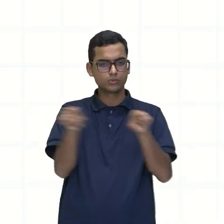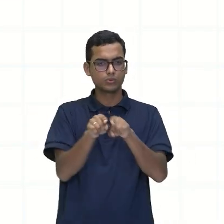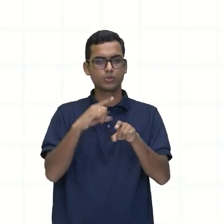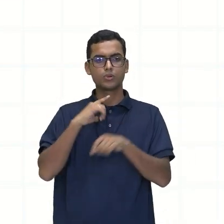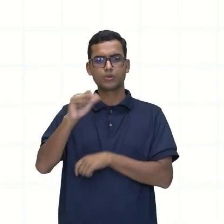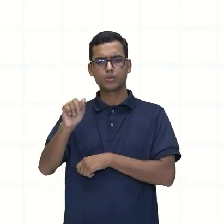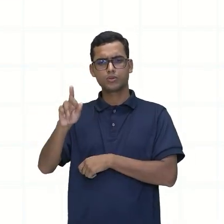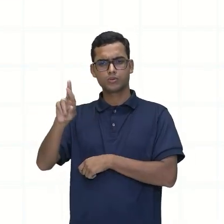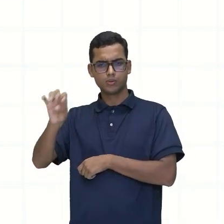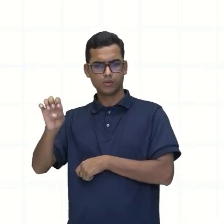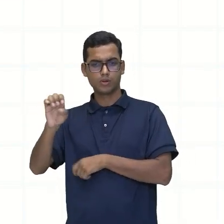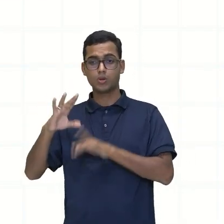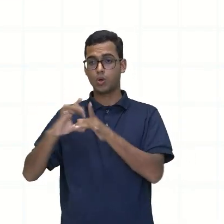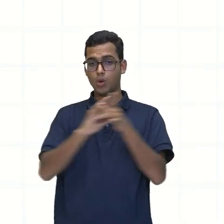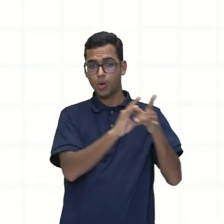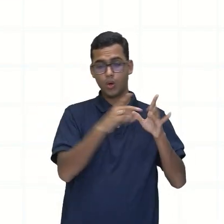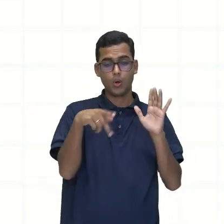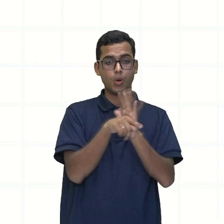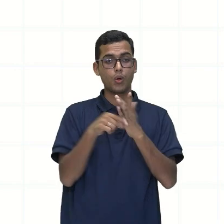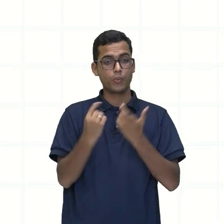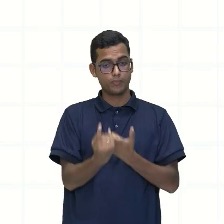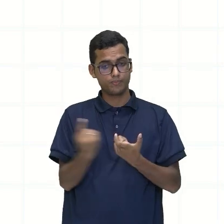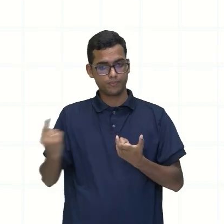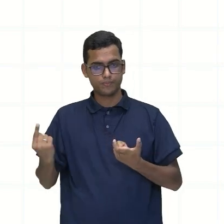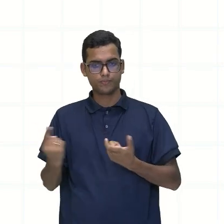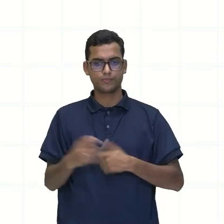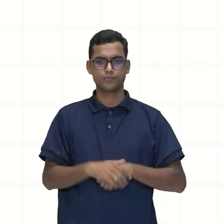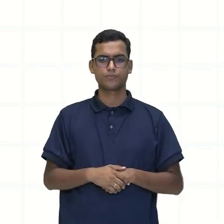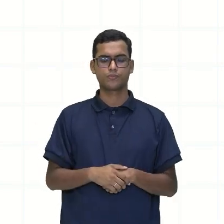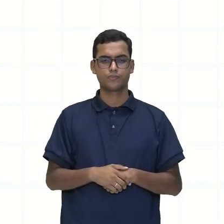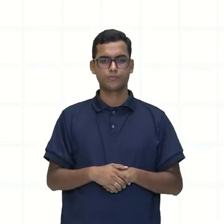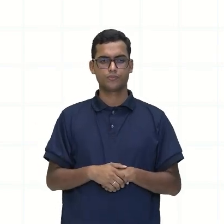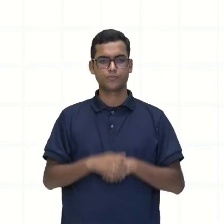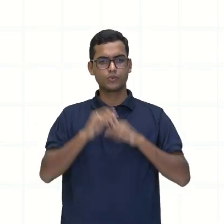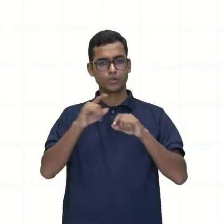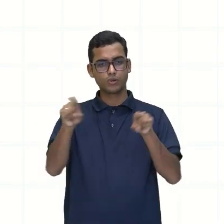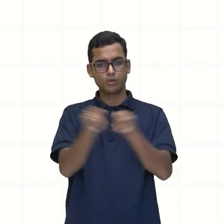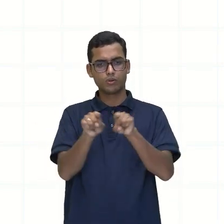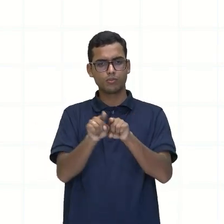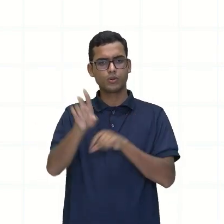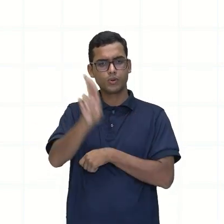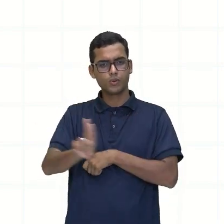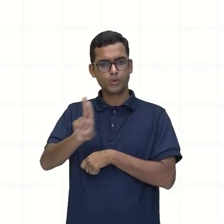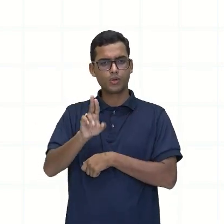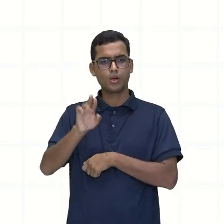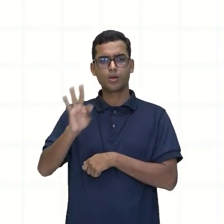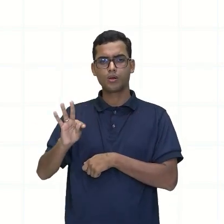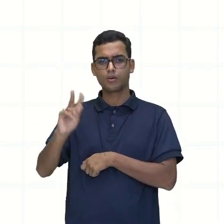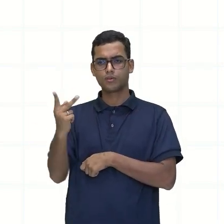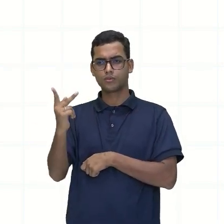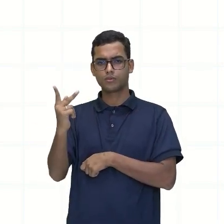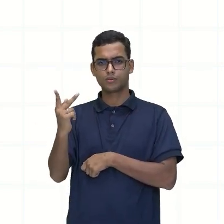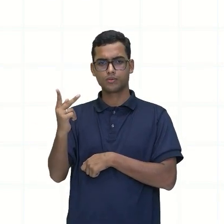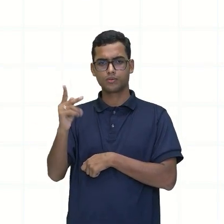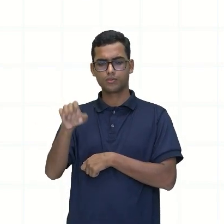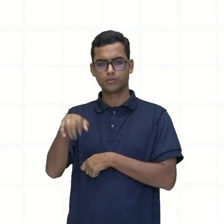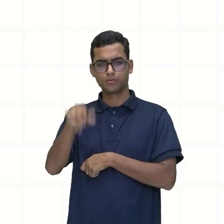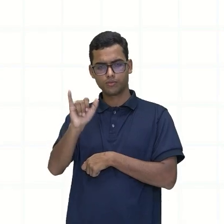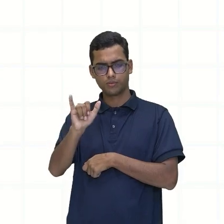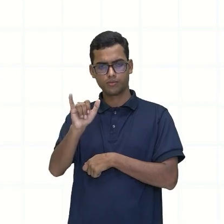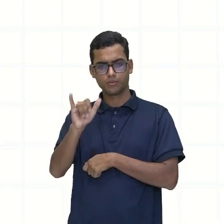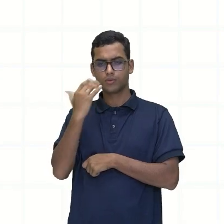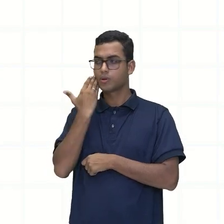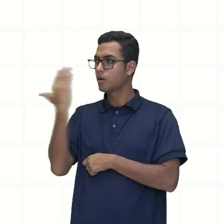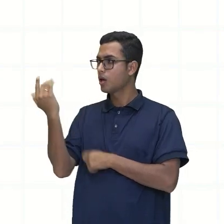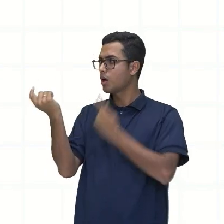plural, tá bom? E aí que eu posso usar o they. They are smart.